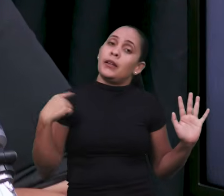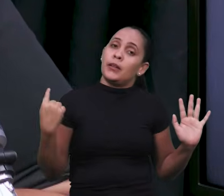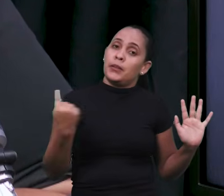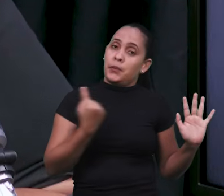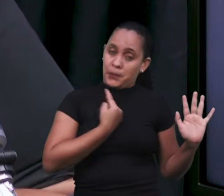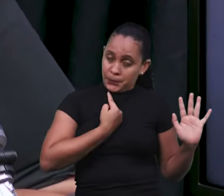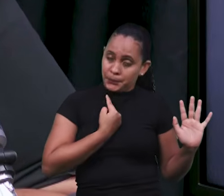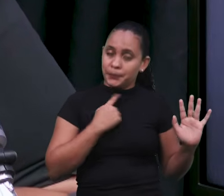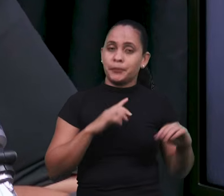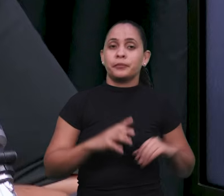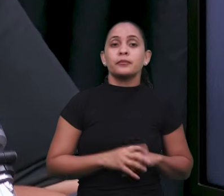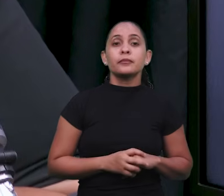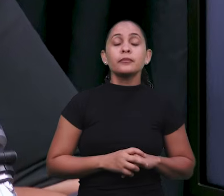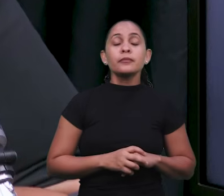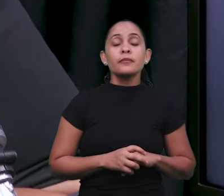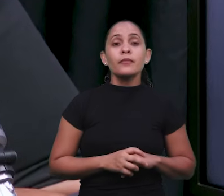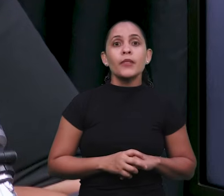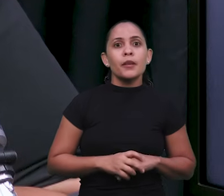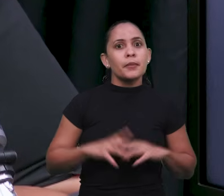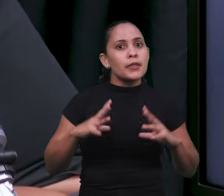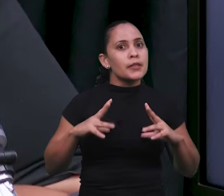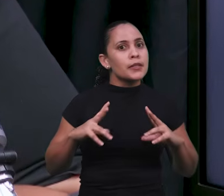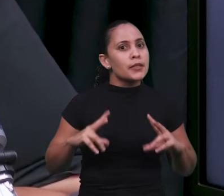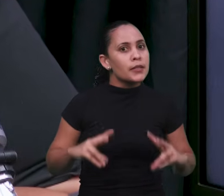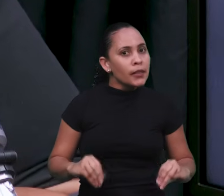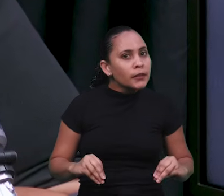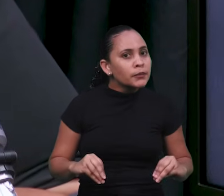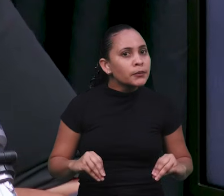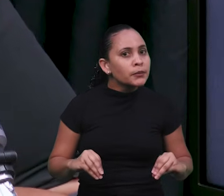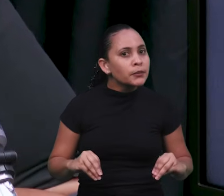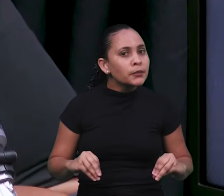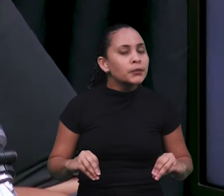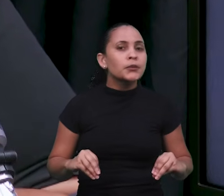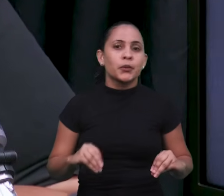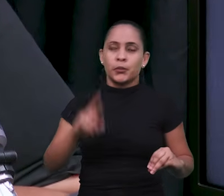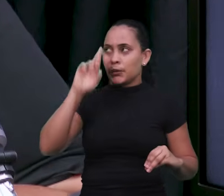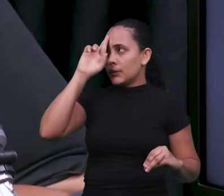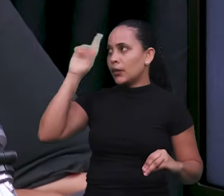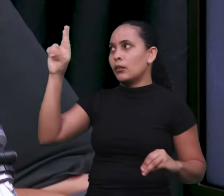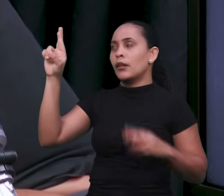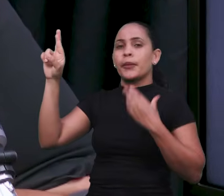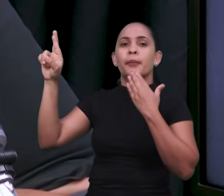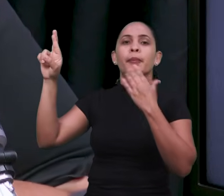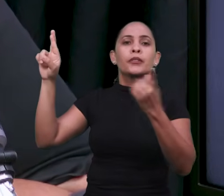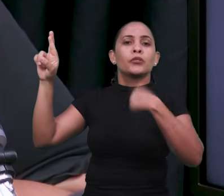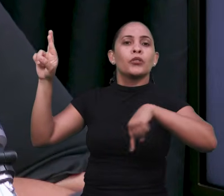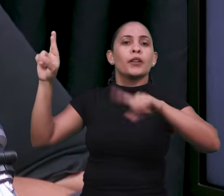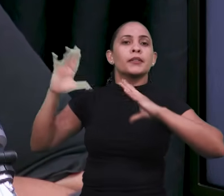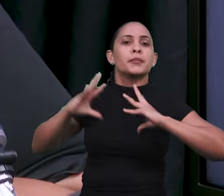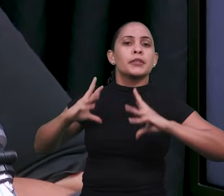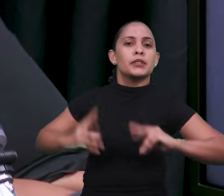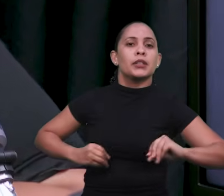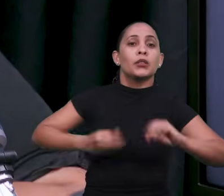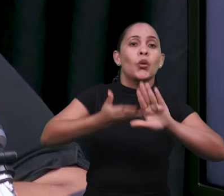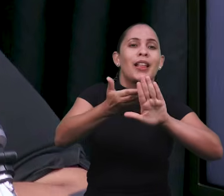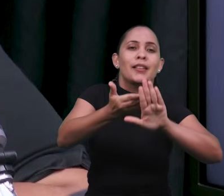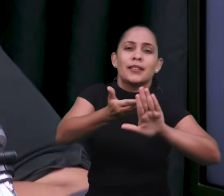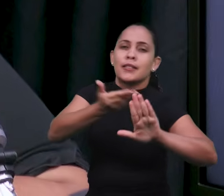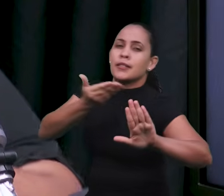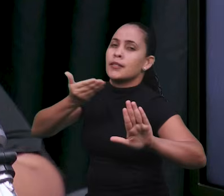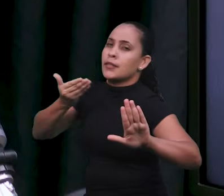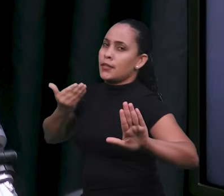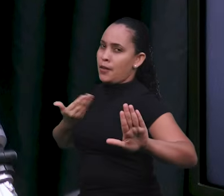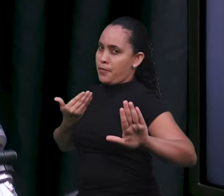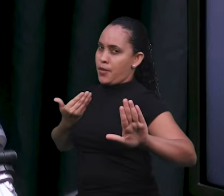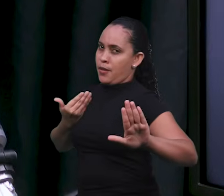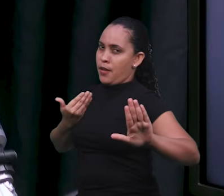santos como o Senhor. Mas o Senhor, ele pede para que nós sejamos santos como ele, que é o quê? Separado.